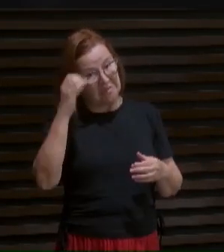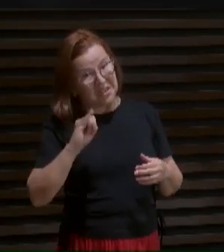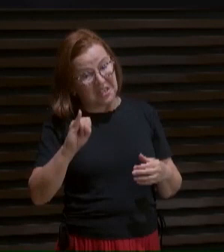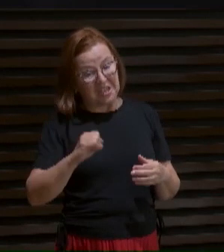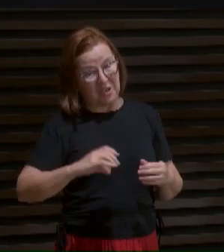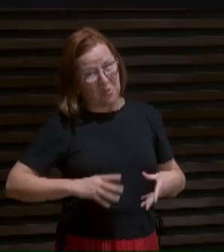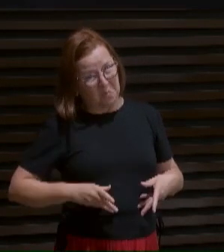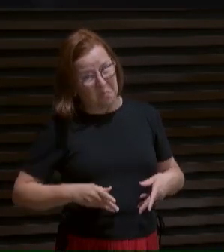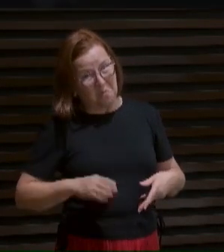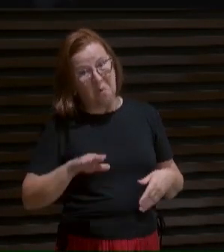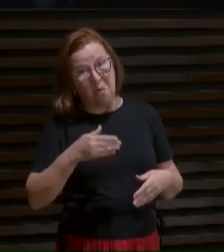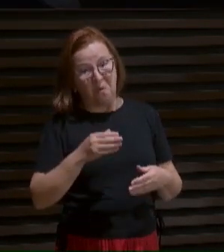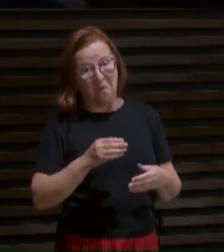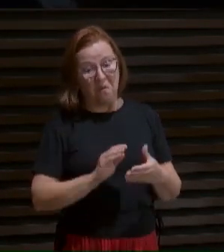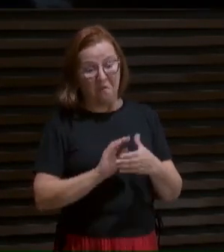o sabe.